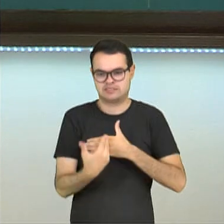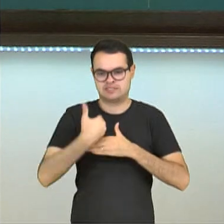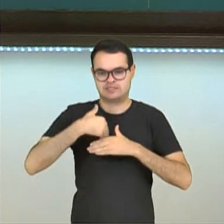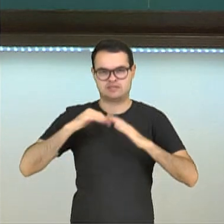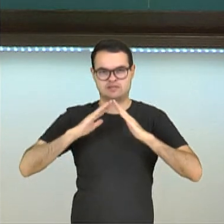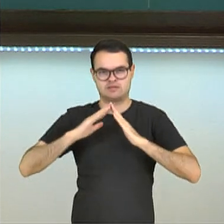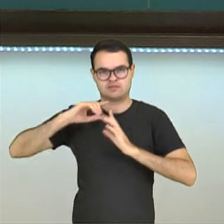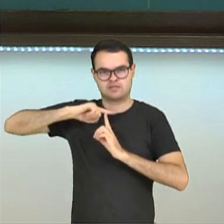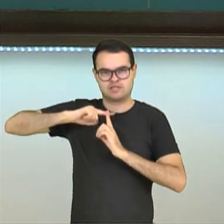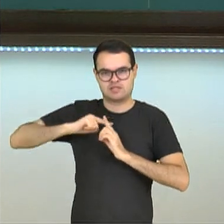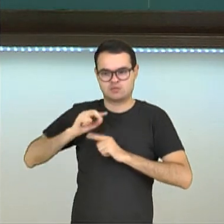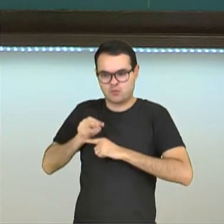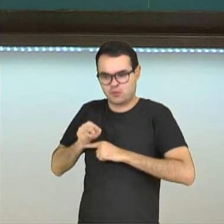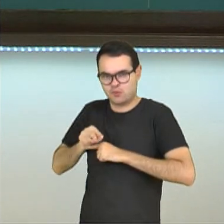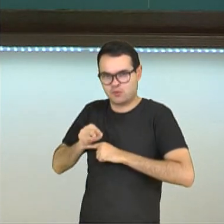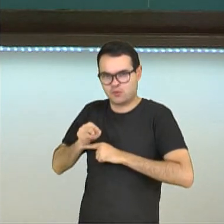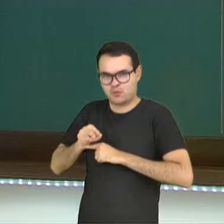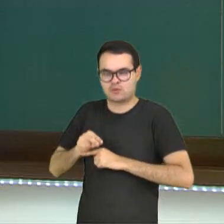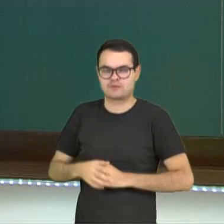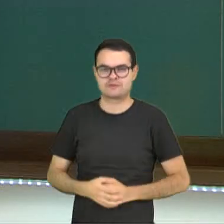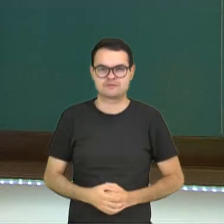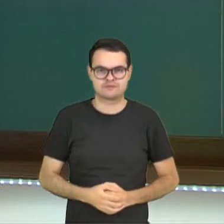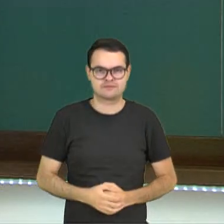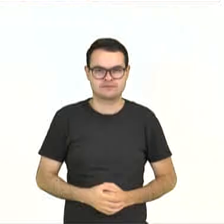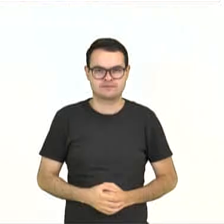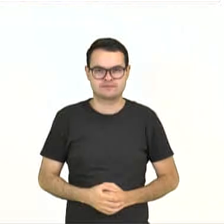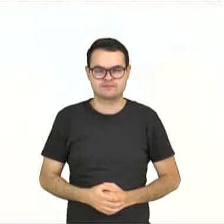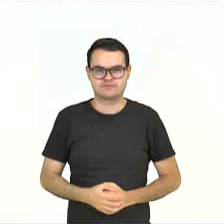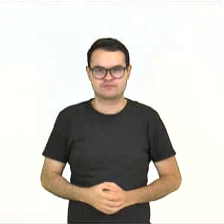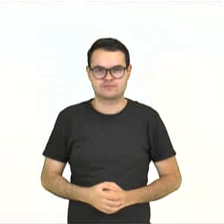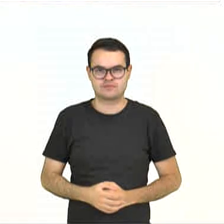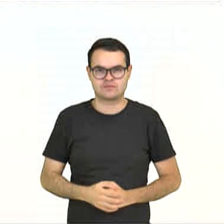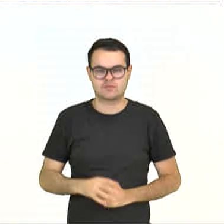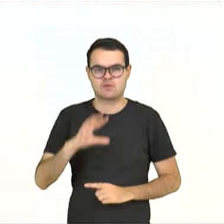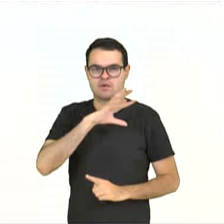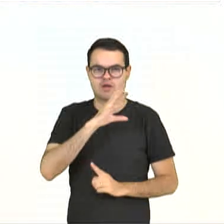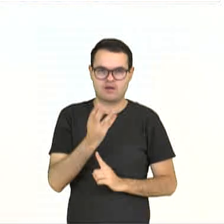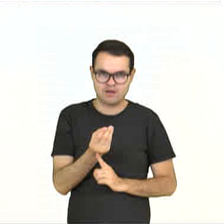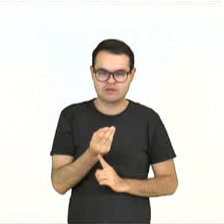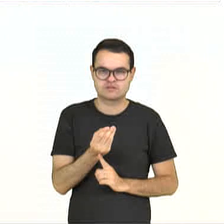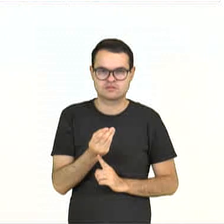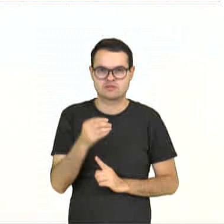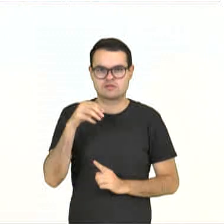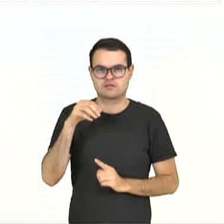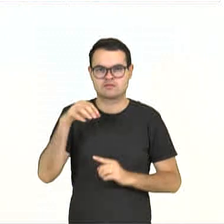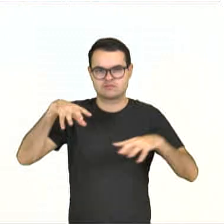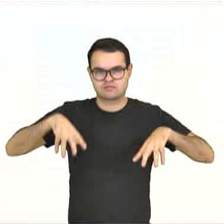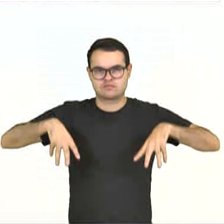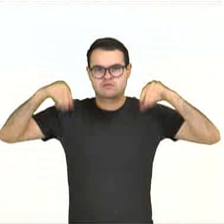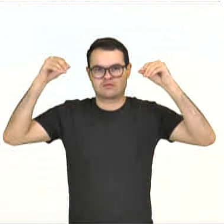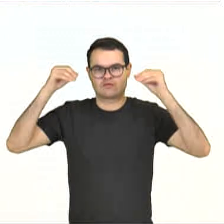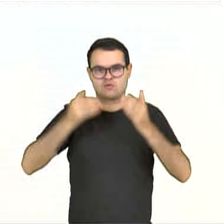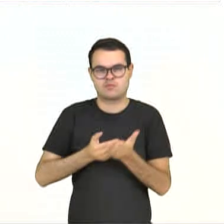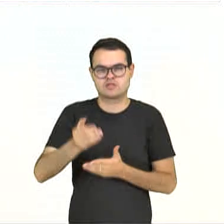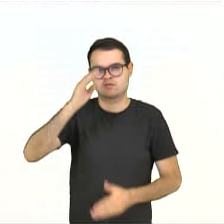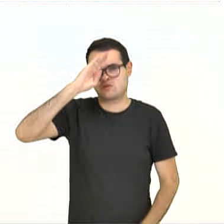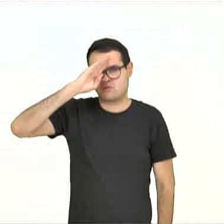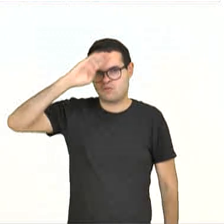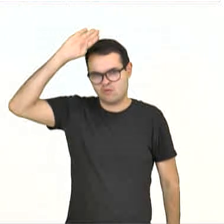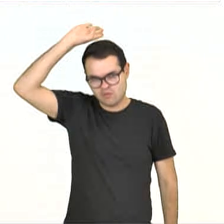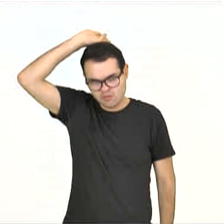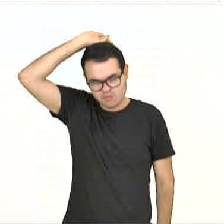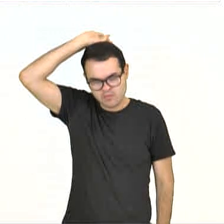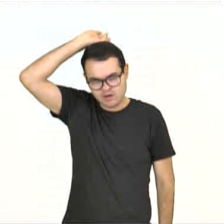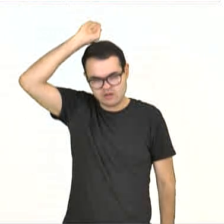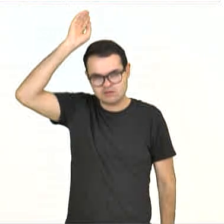vai frisa muito. Então a igreja se une à arte medieval, a partir do ano 300, quando a gente começa lá em Roma, né? Começa a